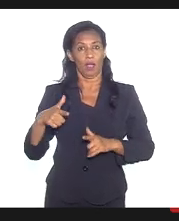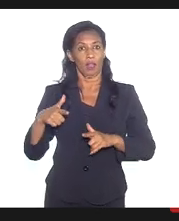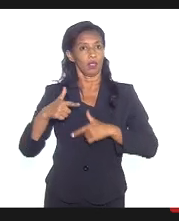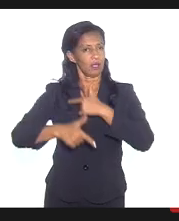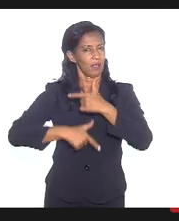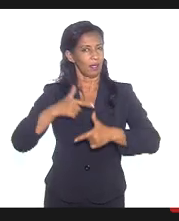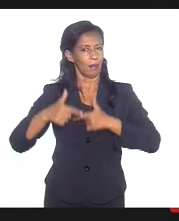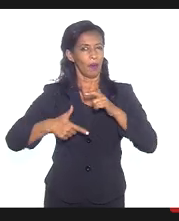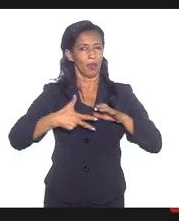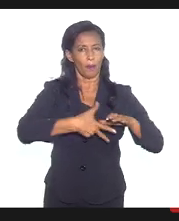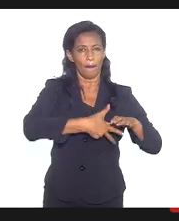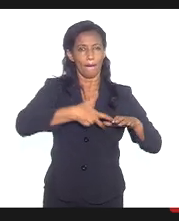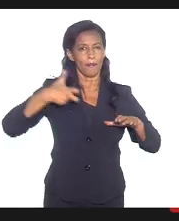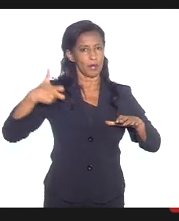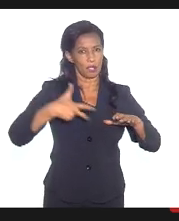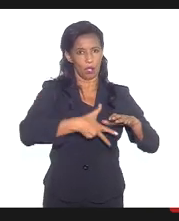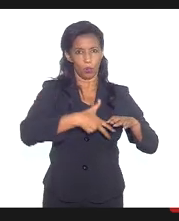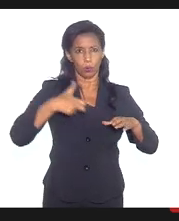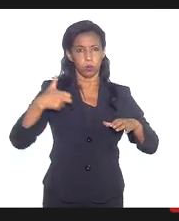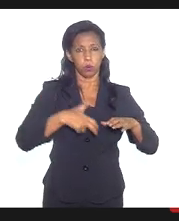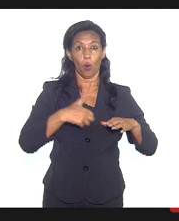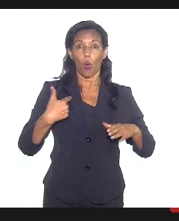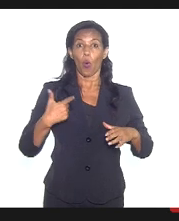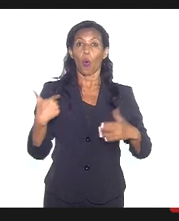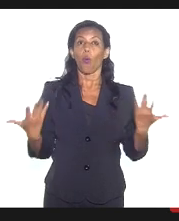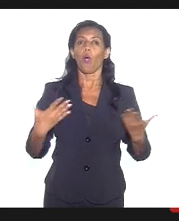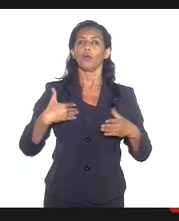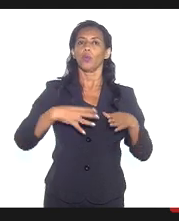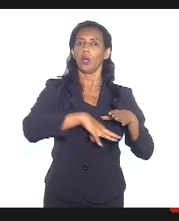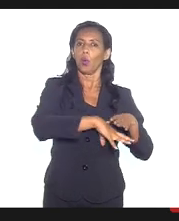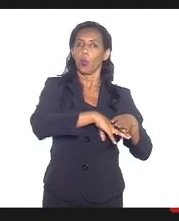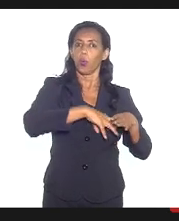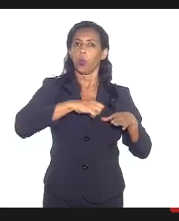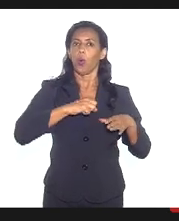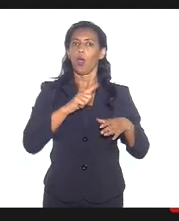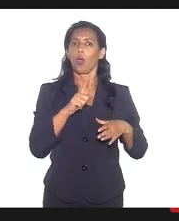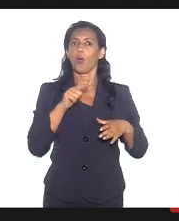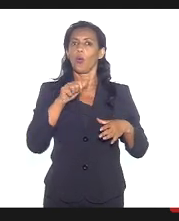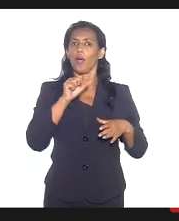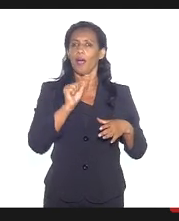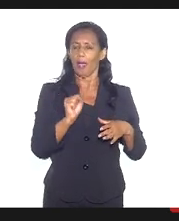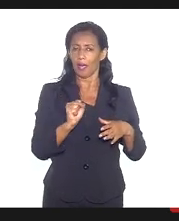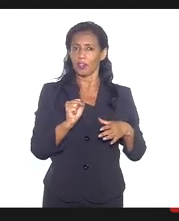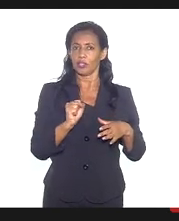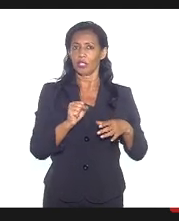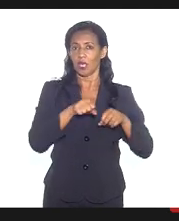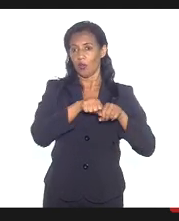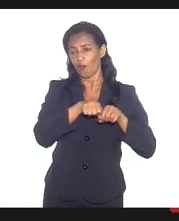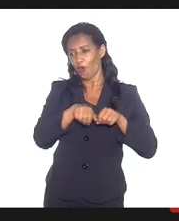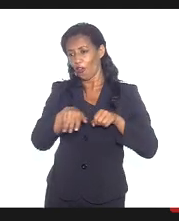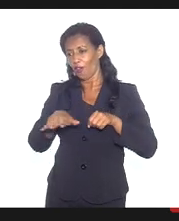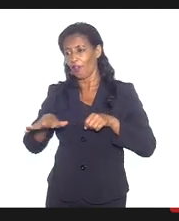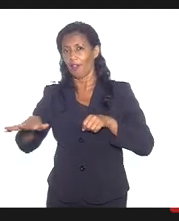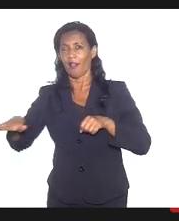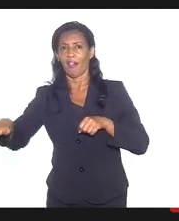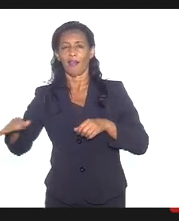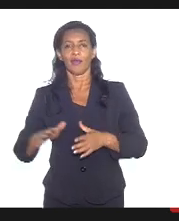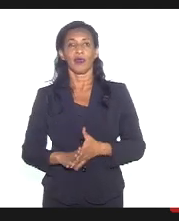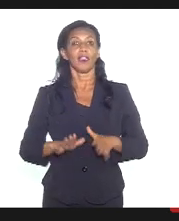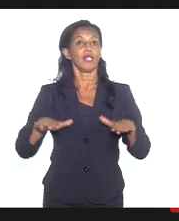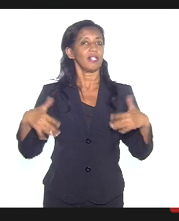E quando eu tiro o meu gás, eu vou escoar esse gás para onde eu estou tirando esse gás. Então, eu tenho